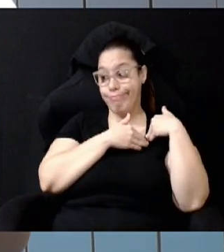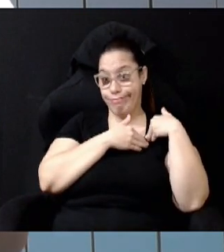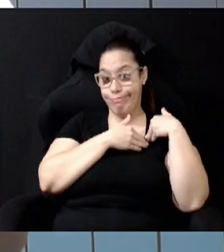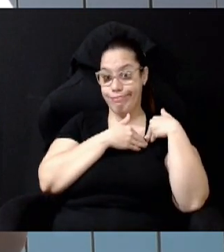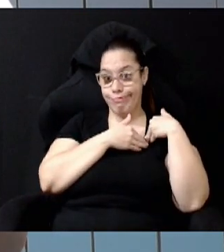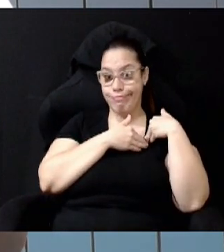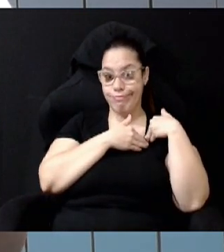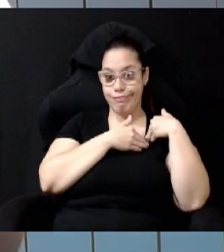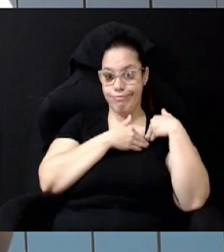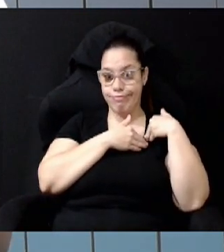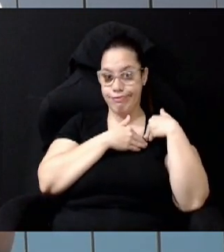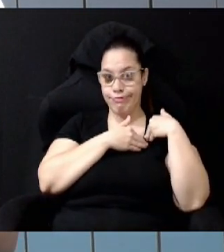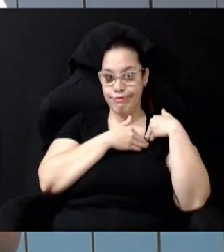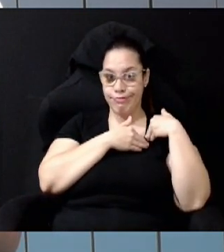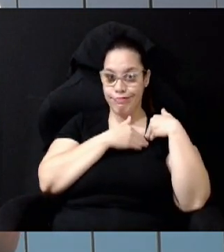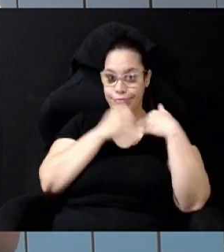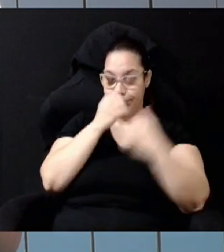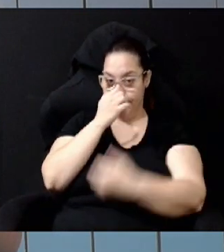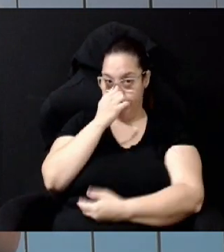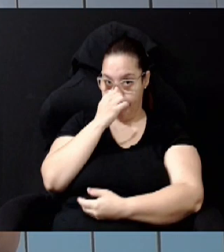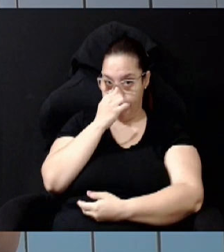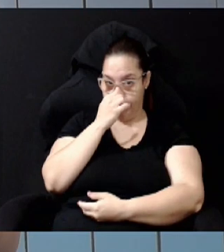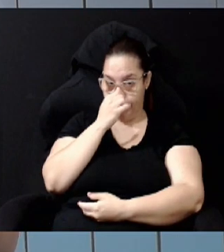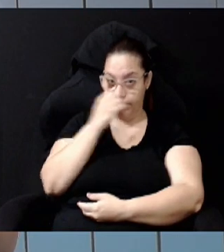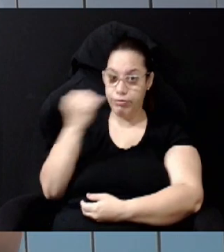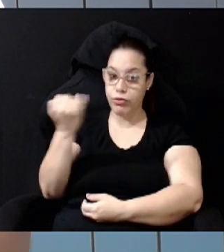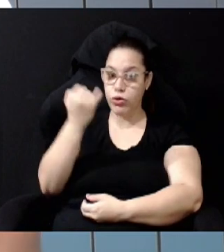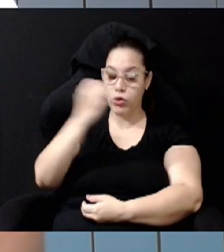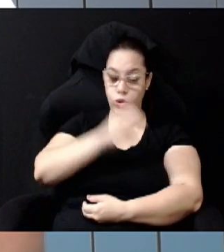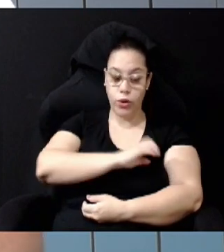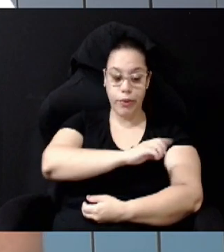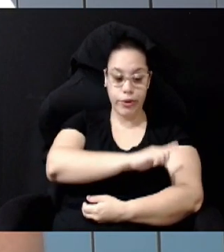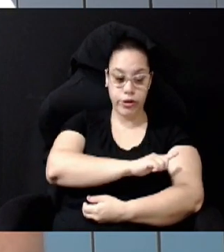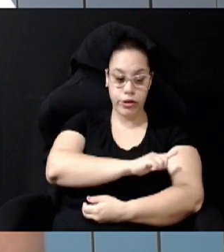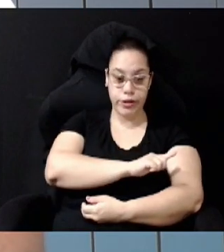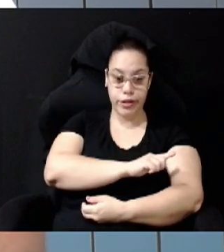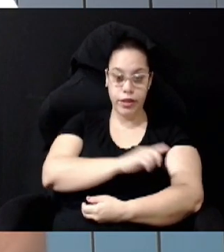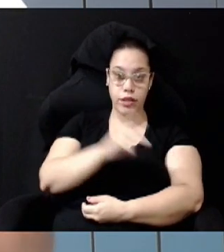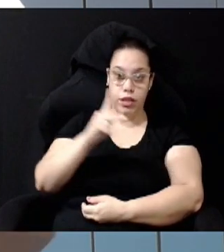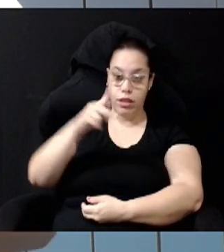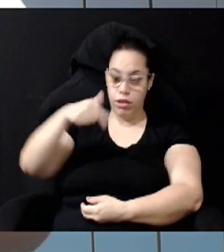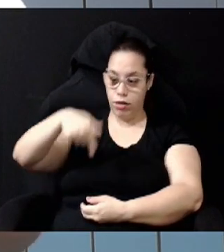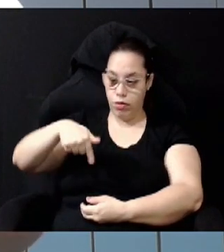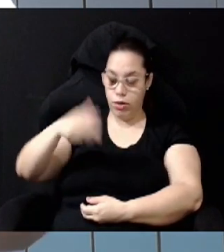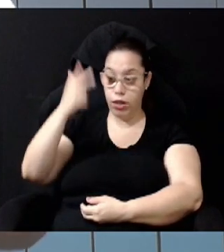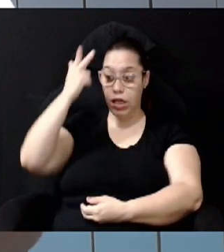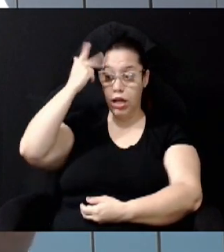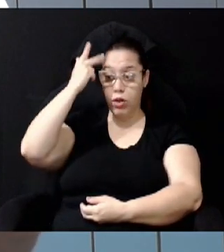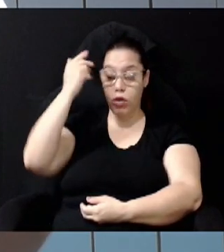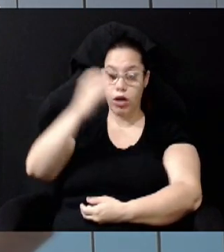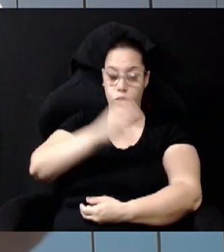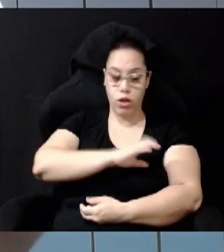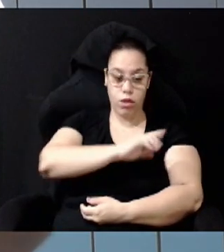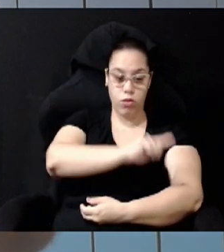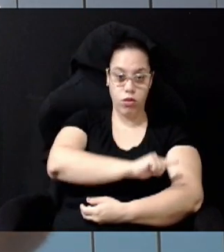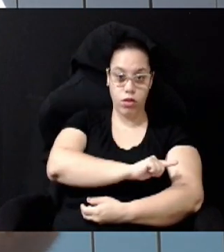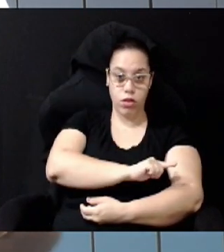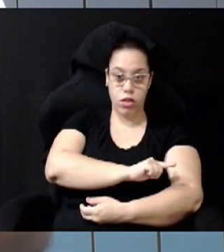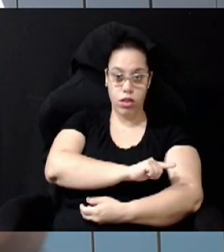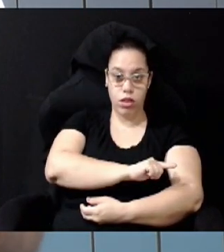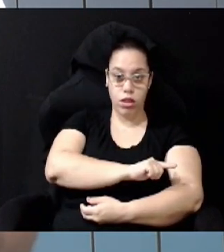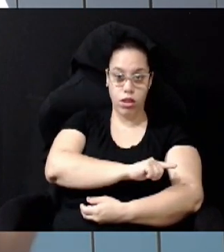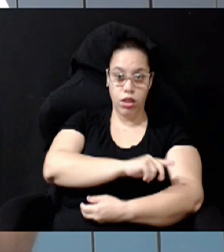exemplo, um fragmento importante no Campo Grande, que é o Parque Natural do Campo Grande. E as pessoas naturalmente querem ir lá visitar,